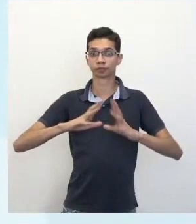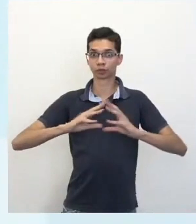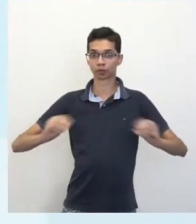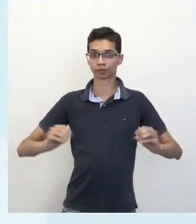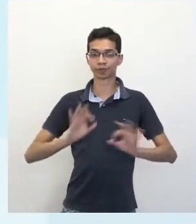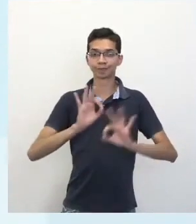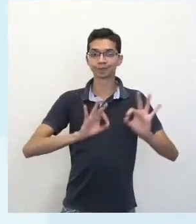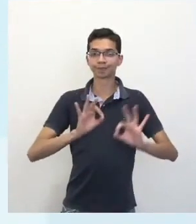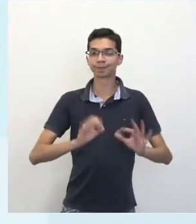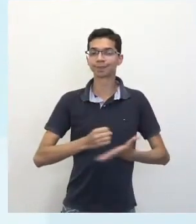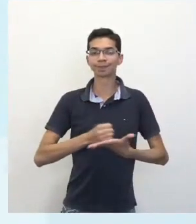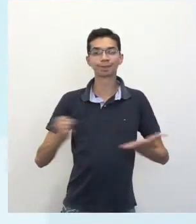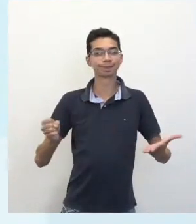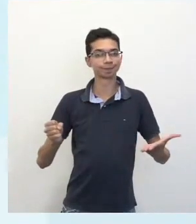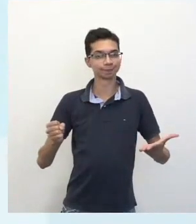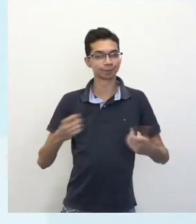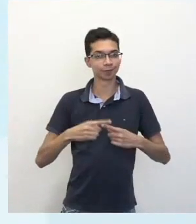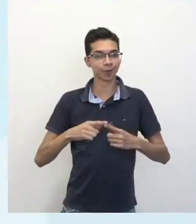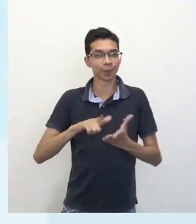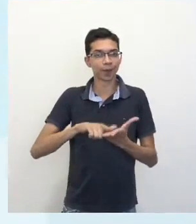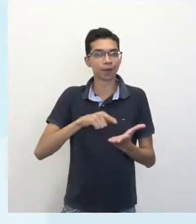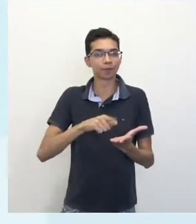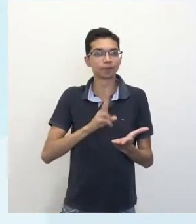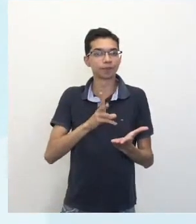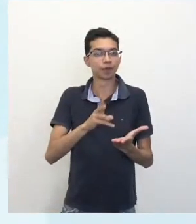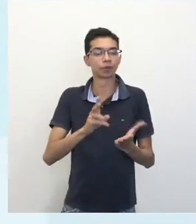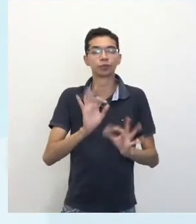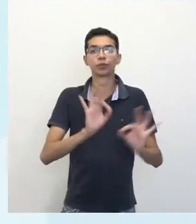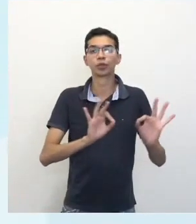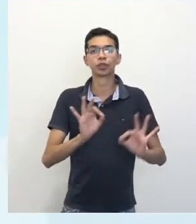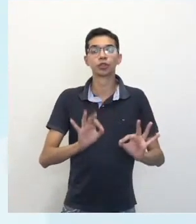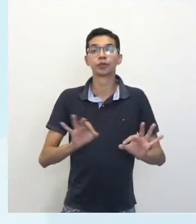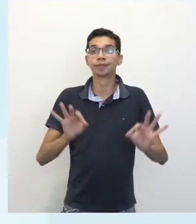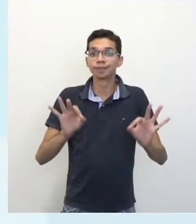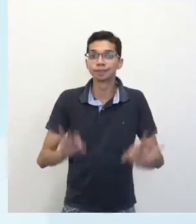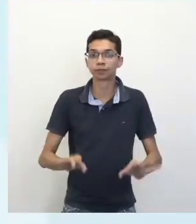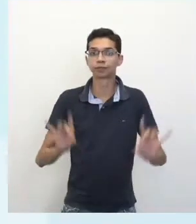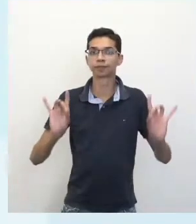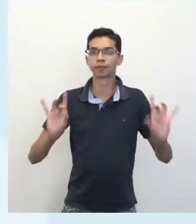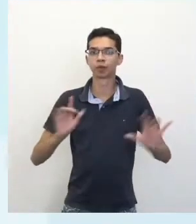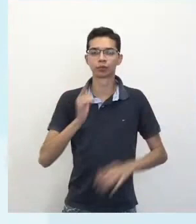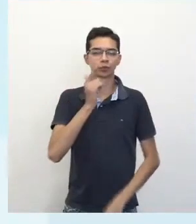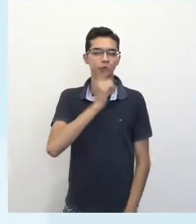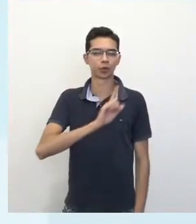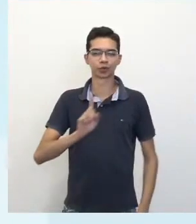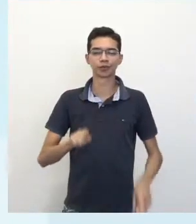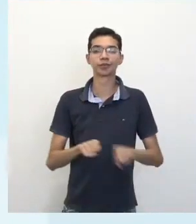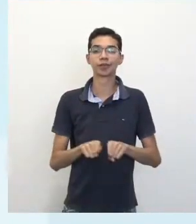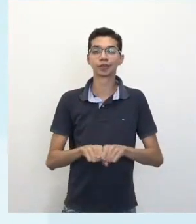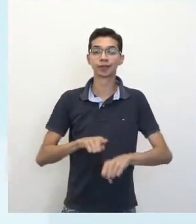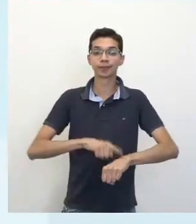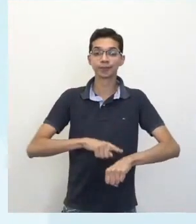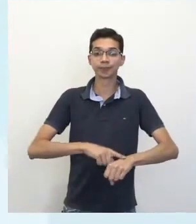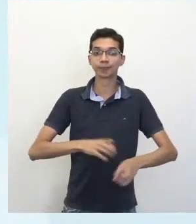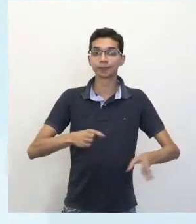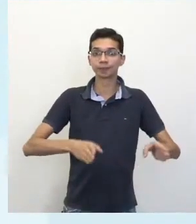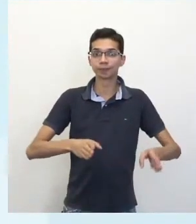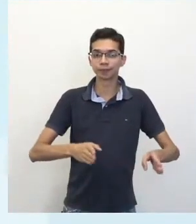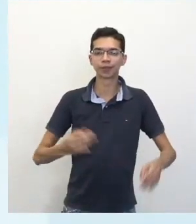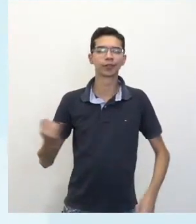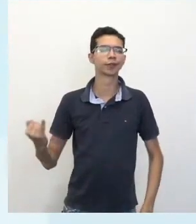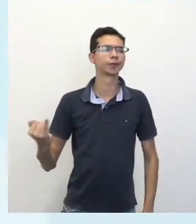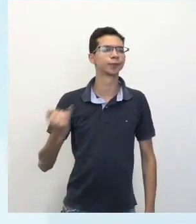já está morto. Ele não sai nem do papel. Tá? Então, gente, os prazos, outra coisa importantíssima,